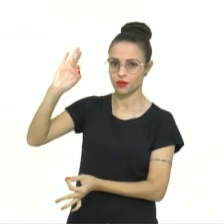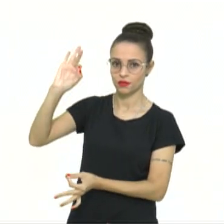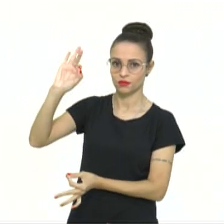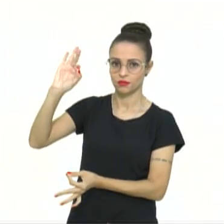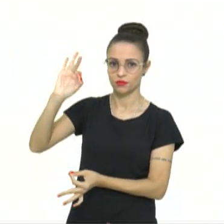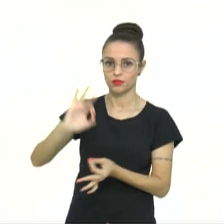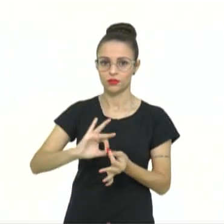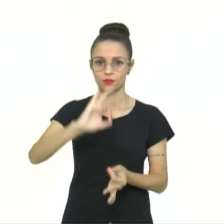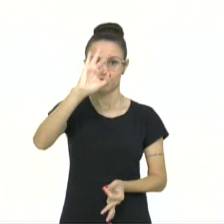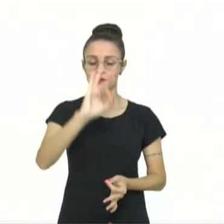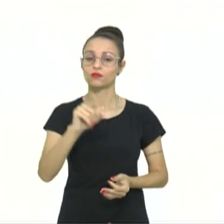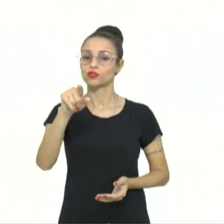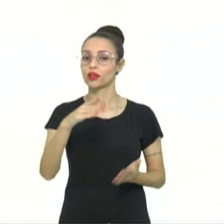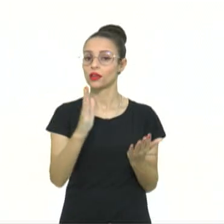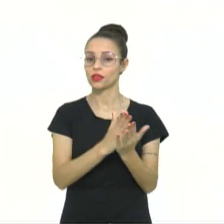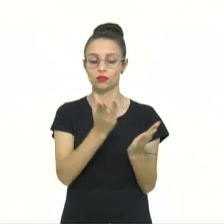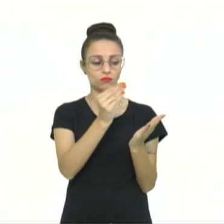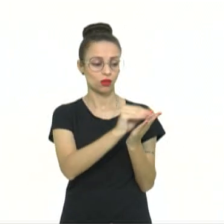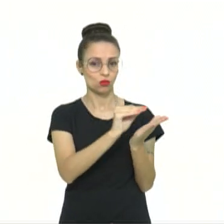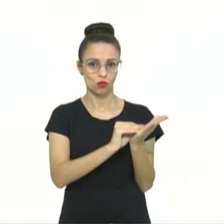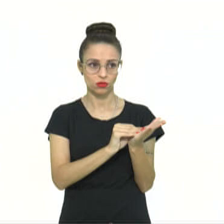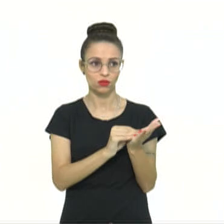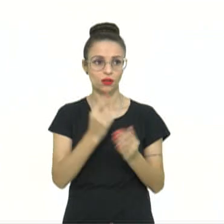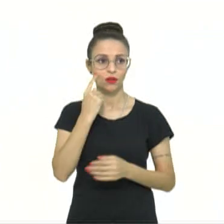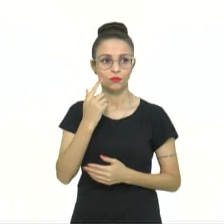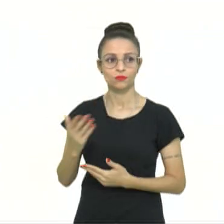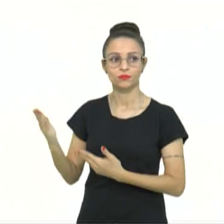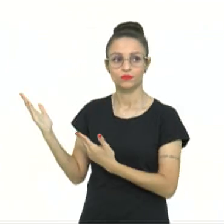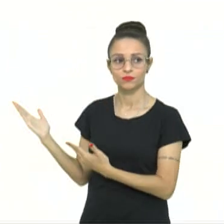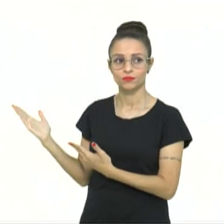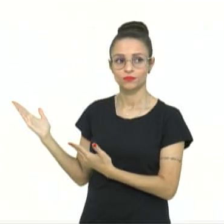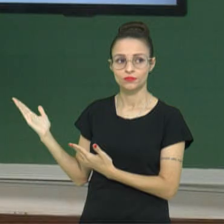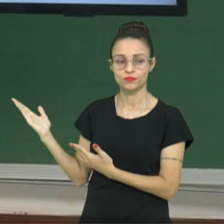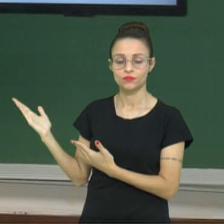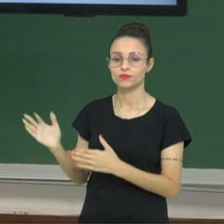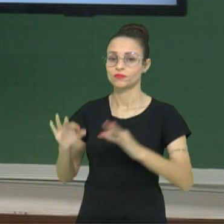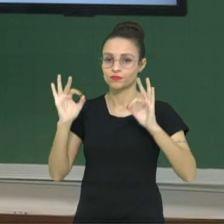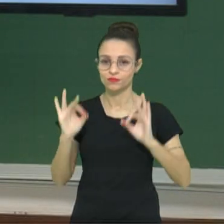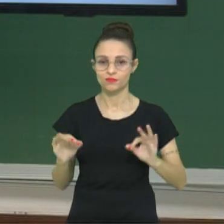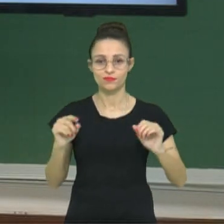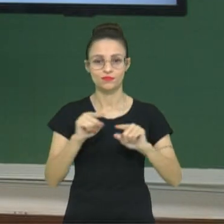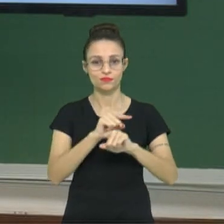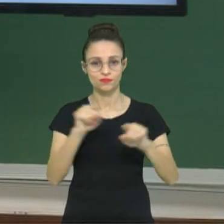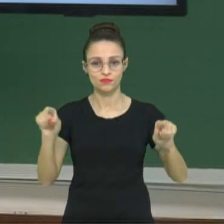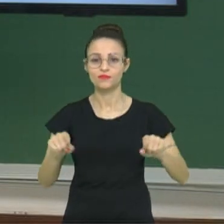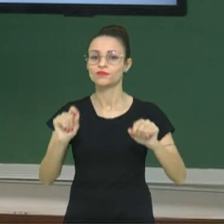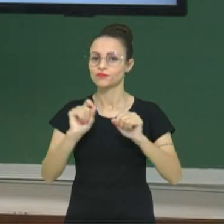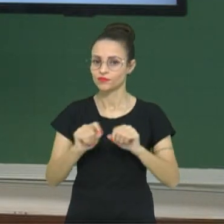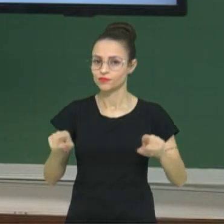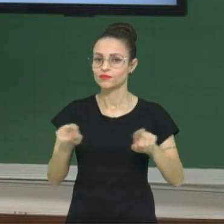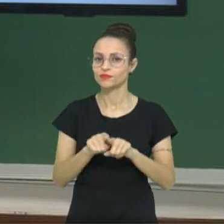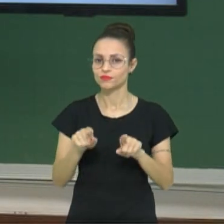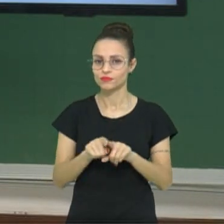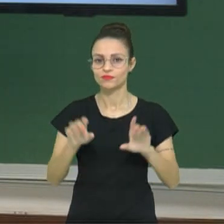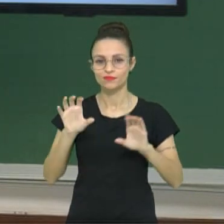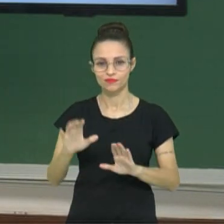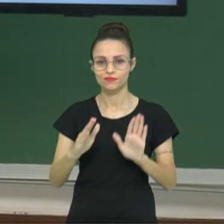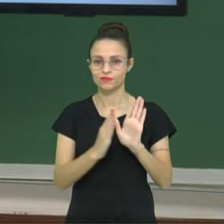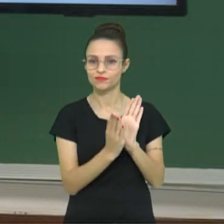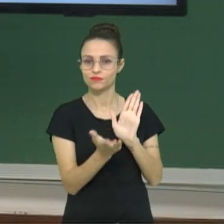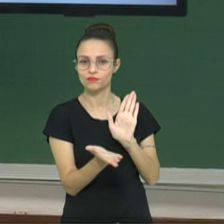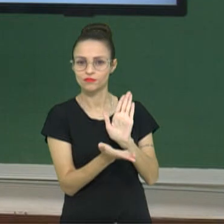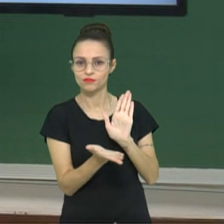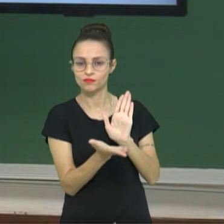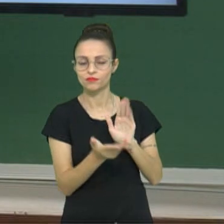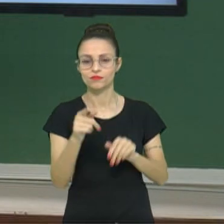um e anote, né? Então, conforme aqui a figura está, tenho certeza que lá na sua maquete também está formando essa sombra,